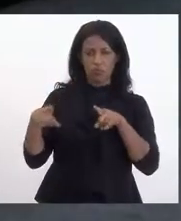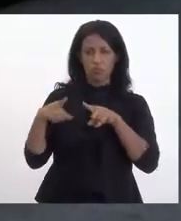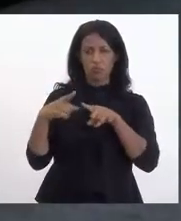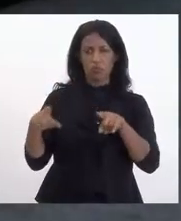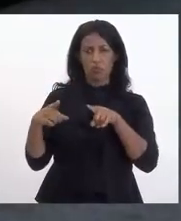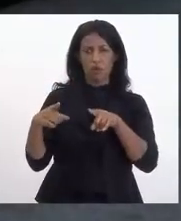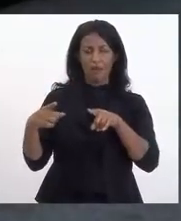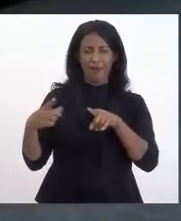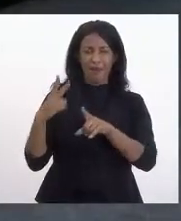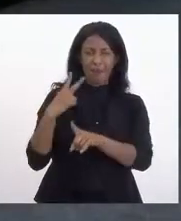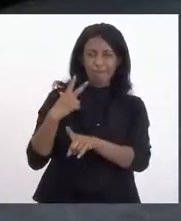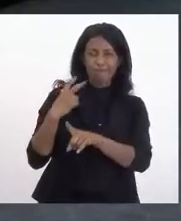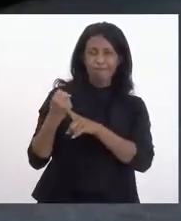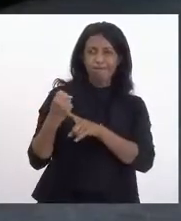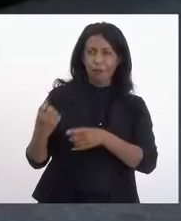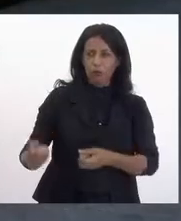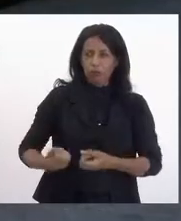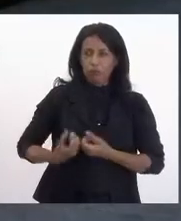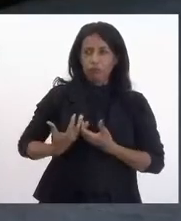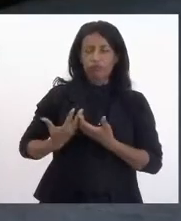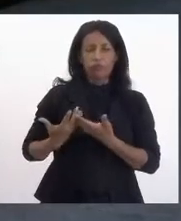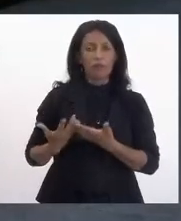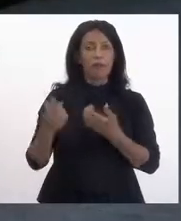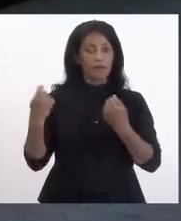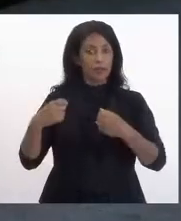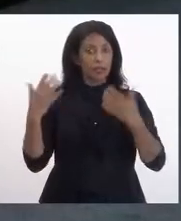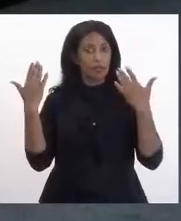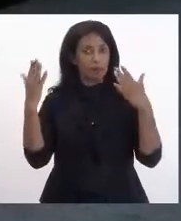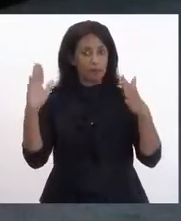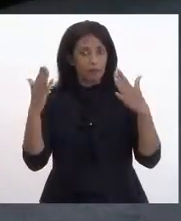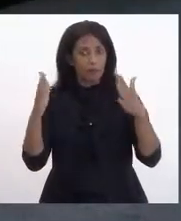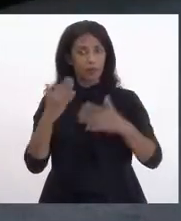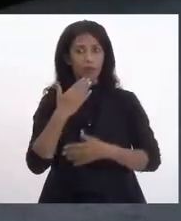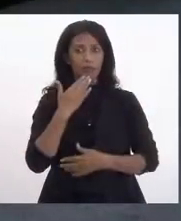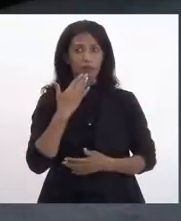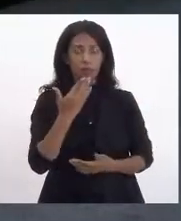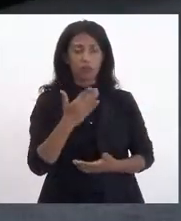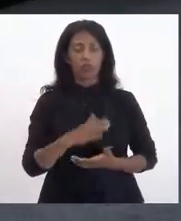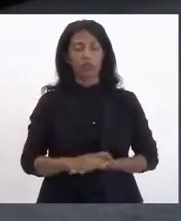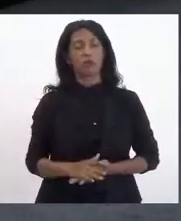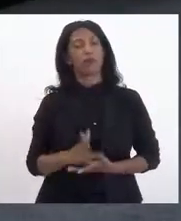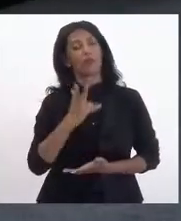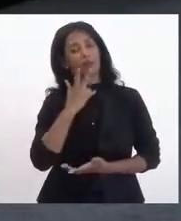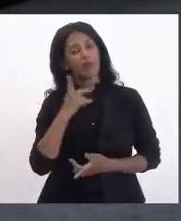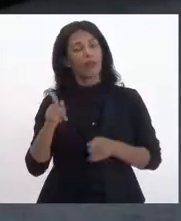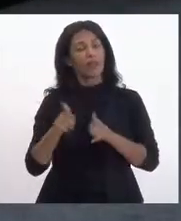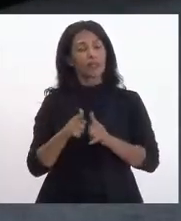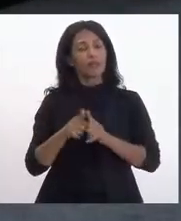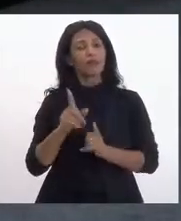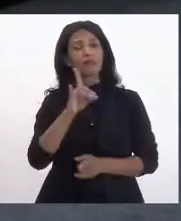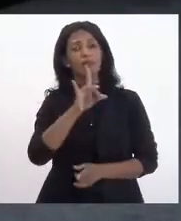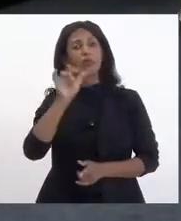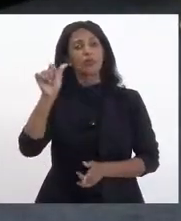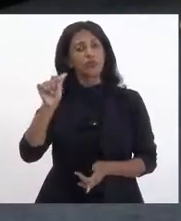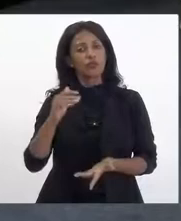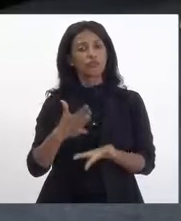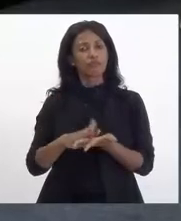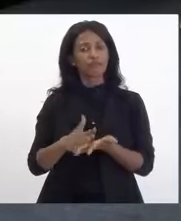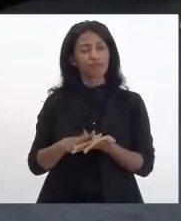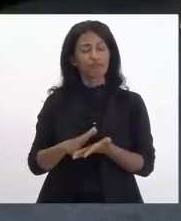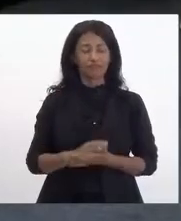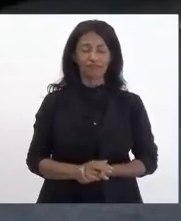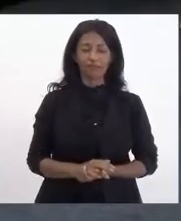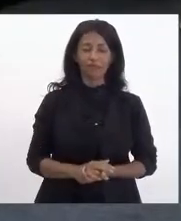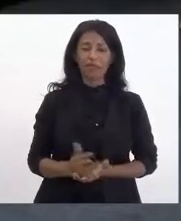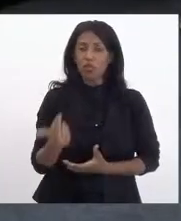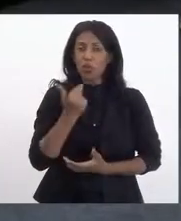de otimismo e deve ser aplaudido. Eu também pedi a palavra para falar exatamente do Dia do Samba. E aí não